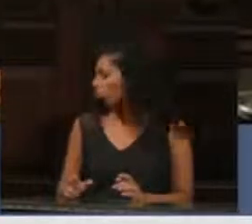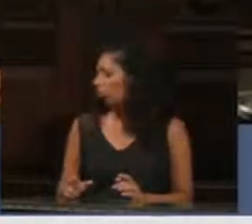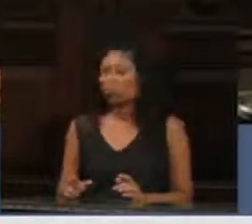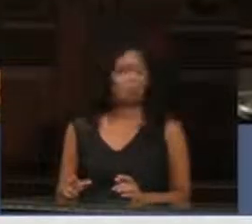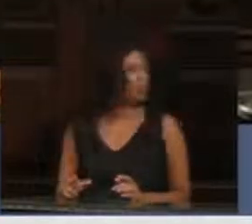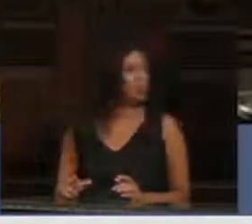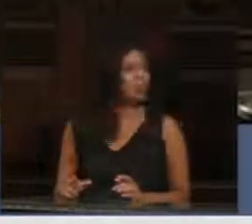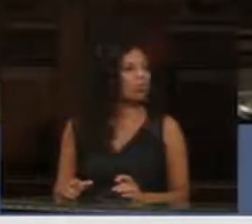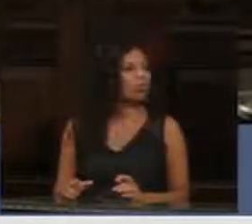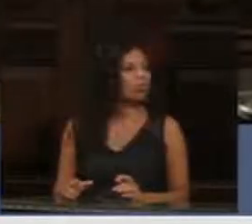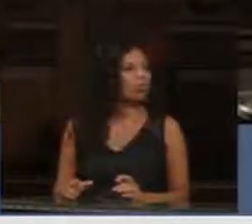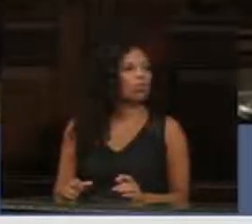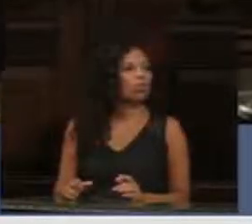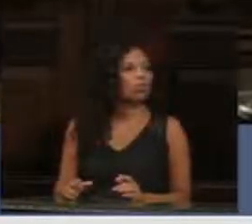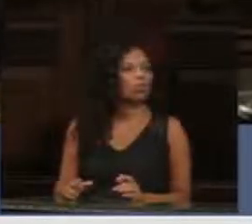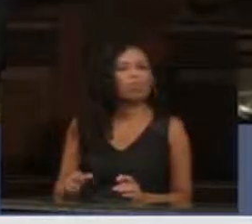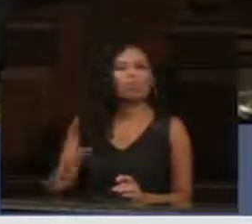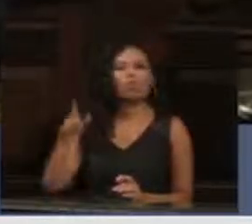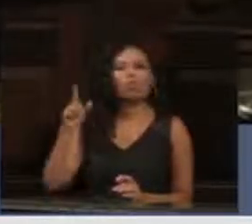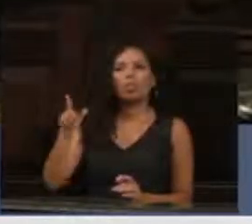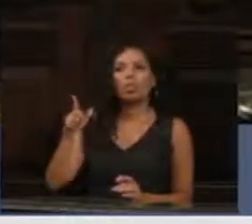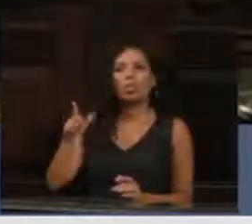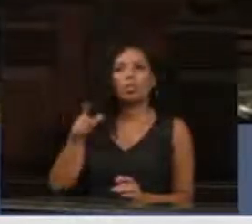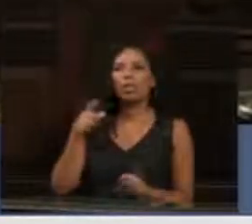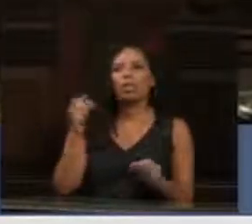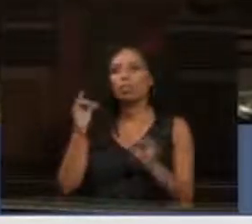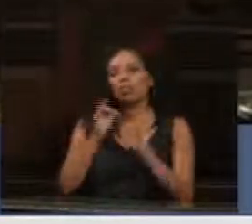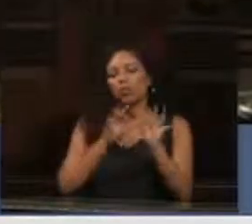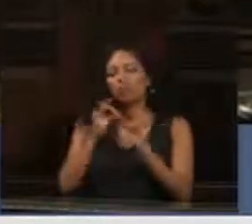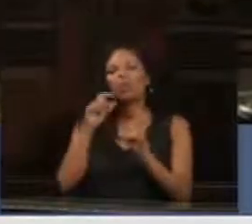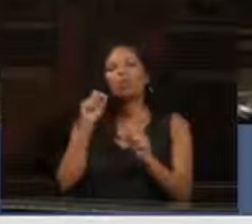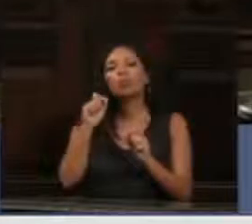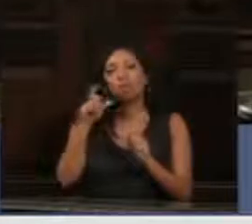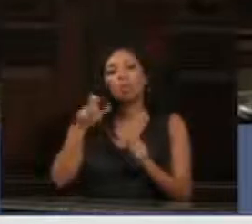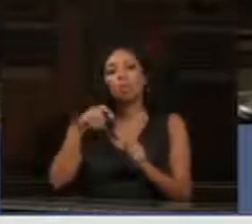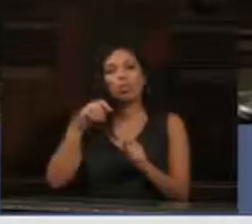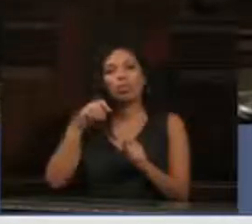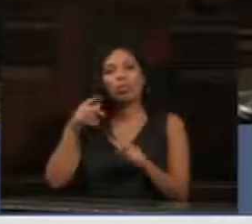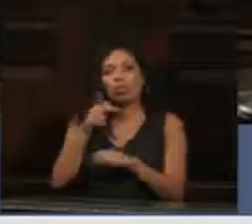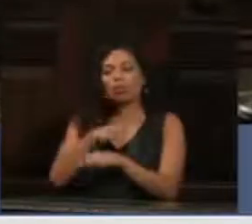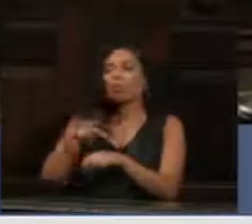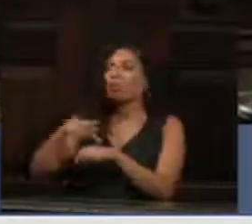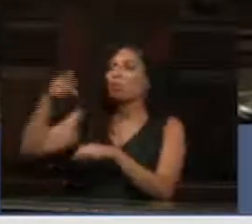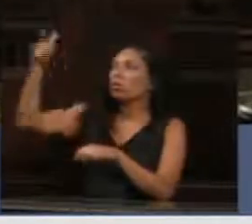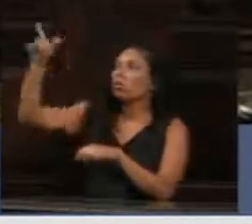Obra essa sendo realizada pelos chineses, que ganharam